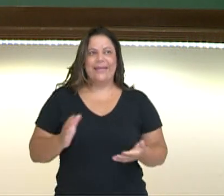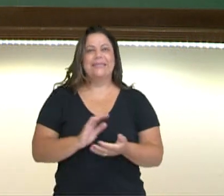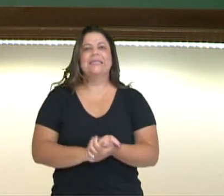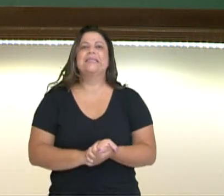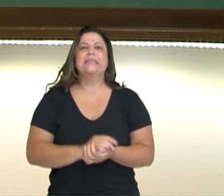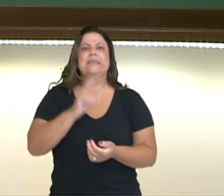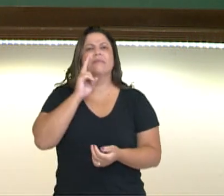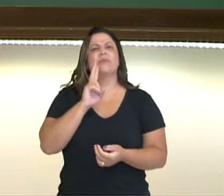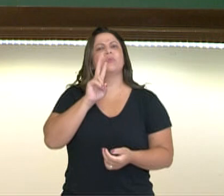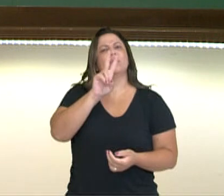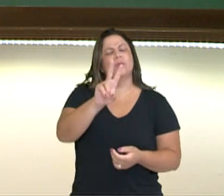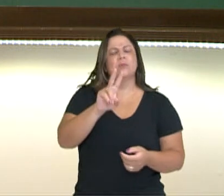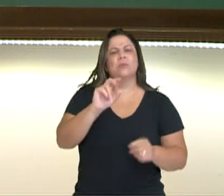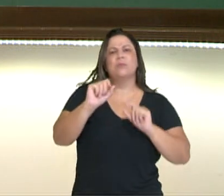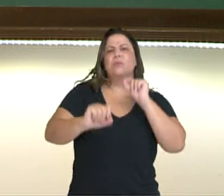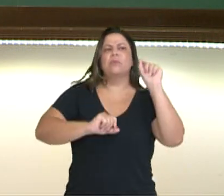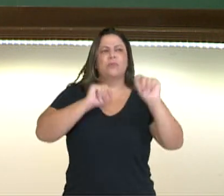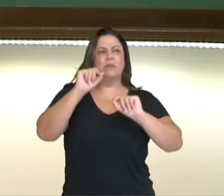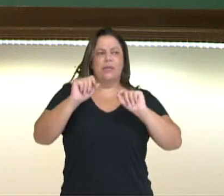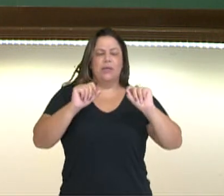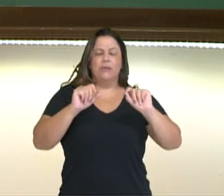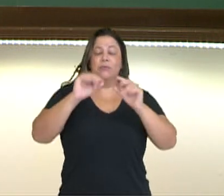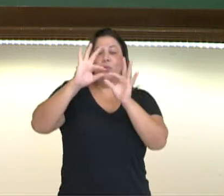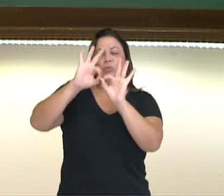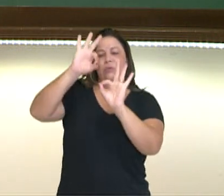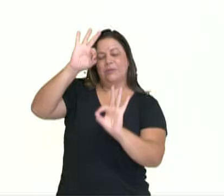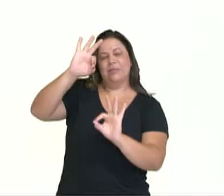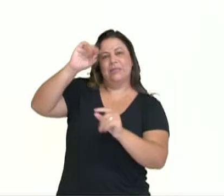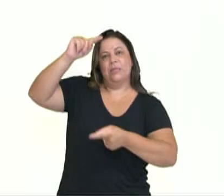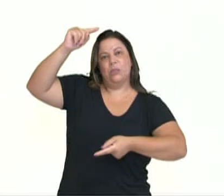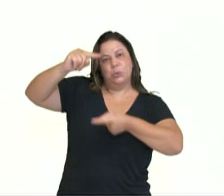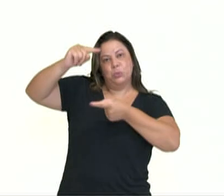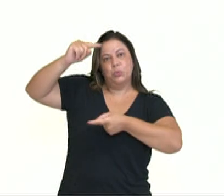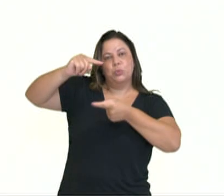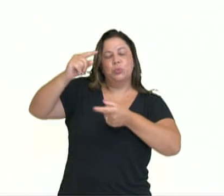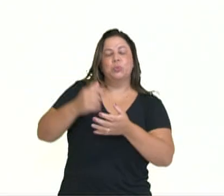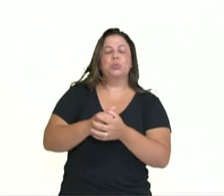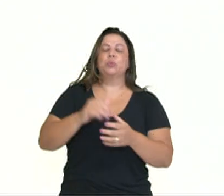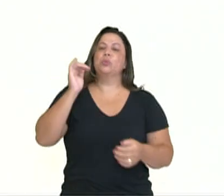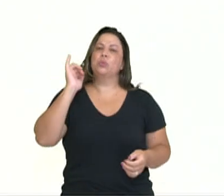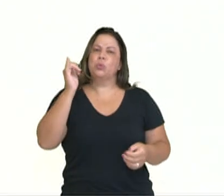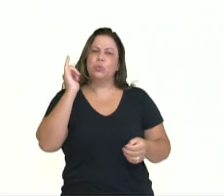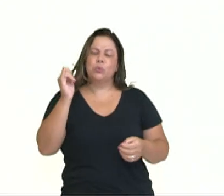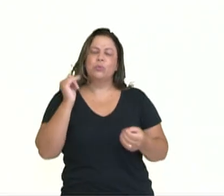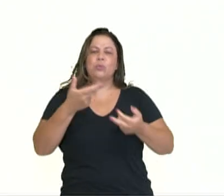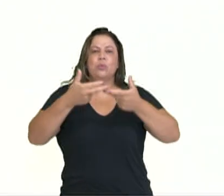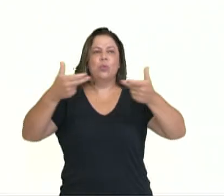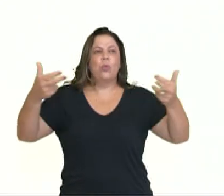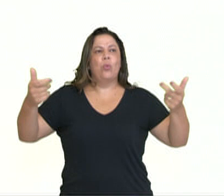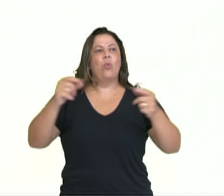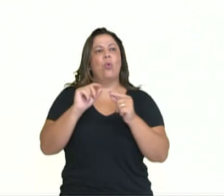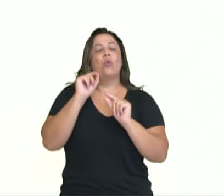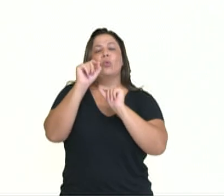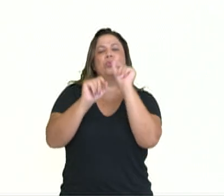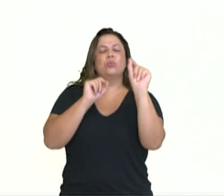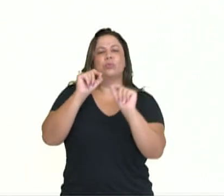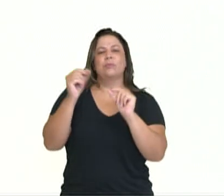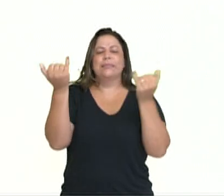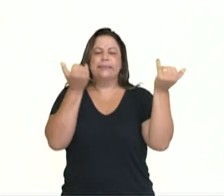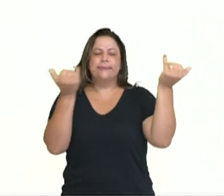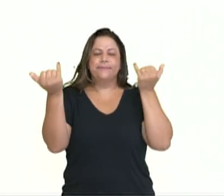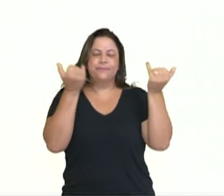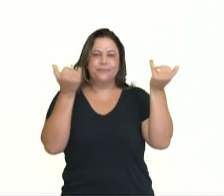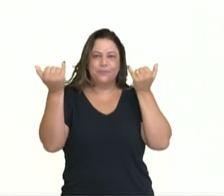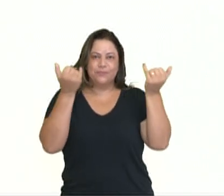Vamos ver aqui um trecho de um conto compreensivamente localizando o quê? As informações explícitas